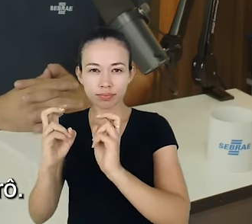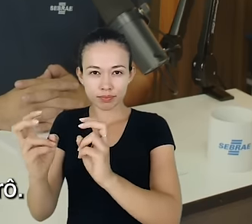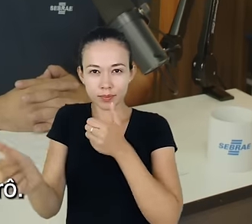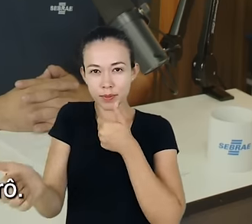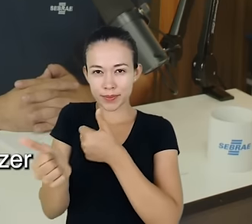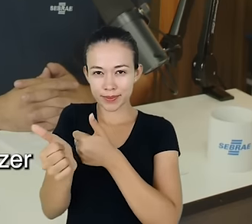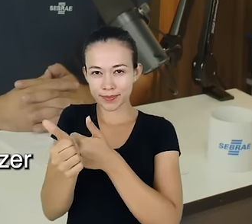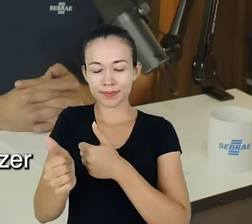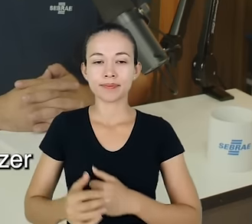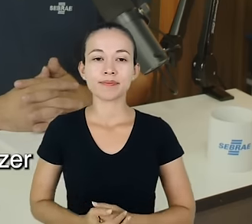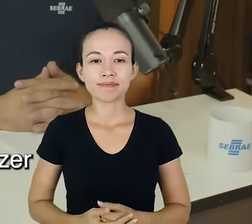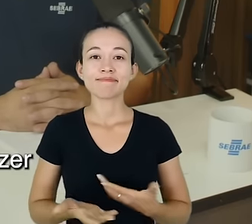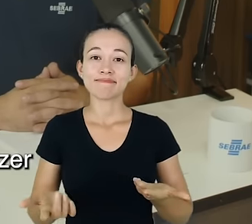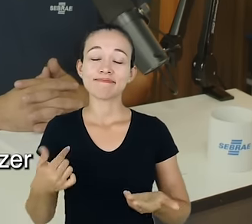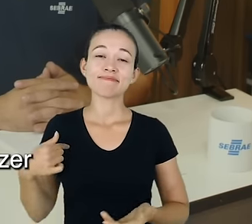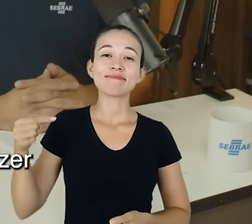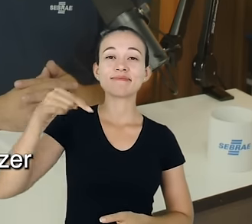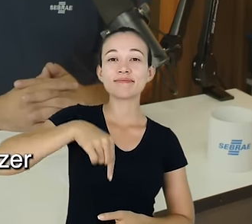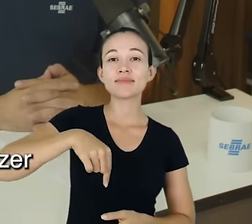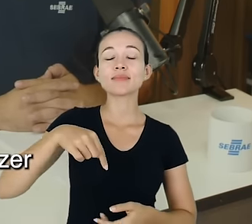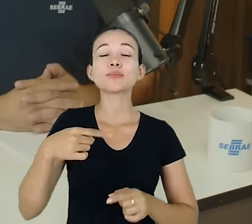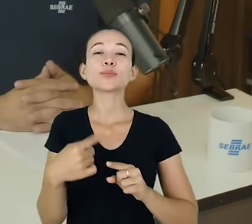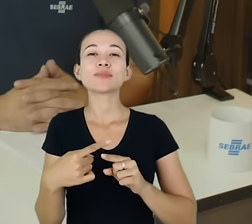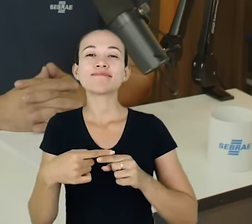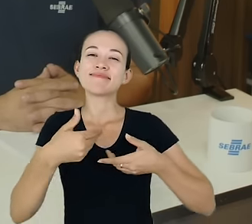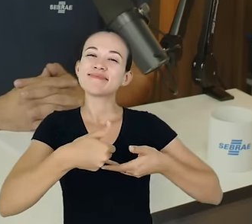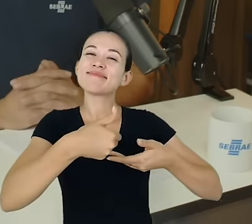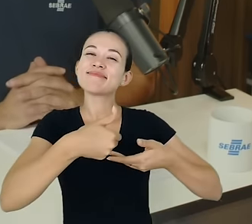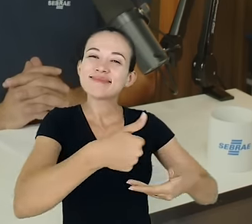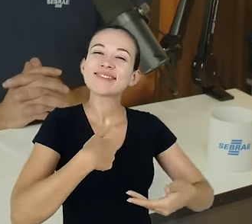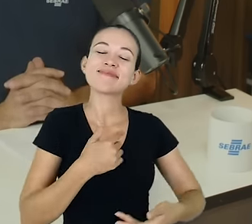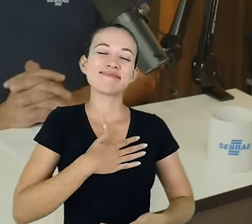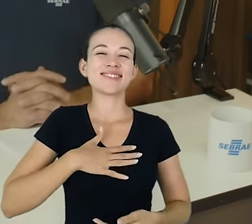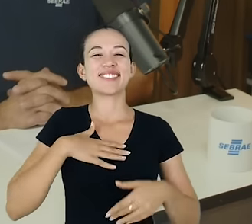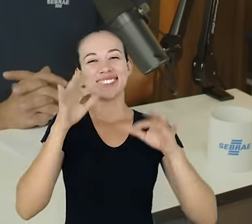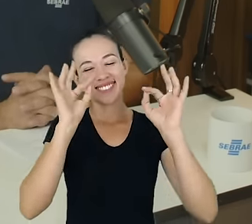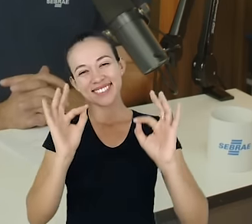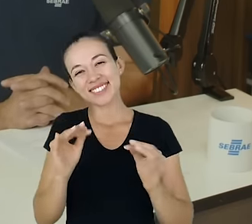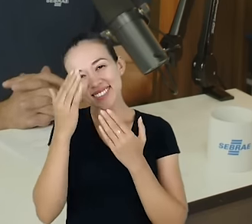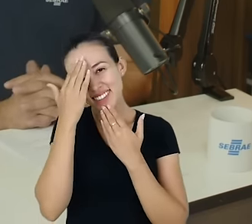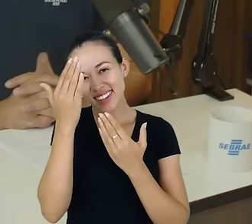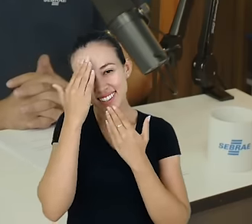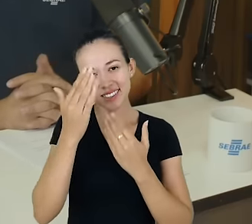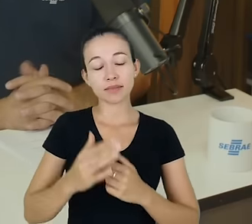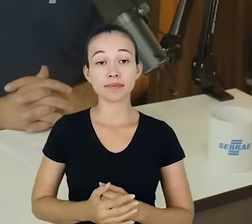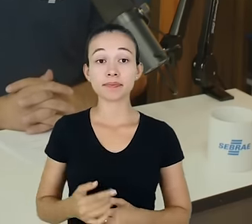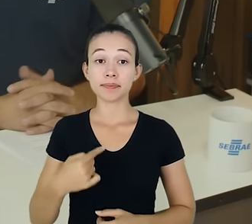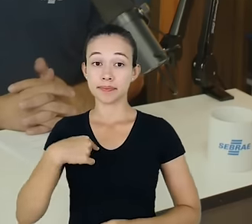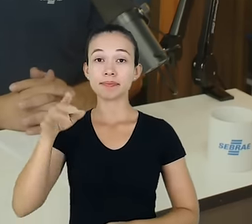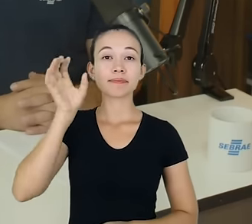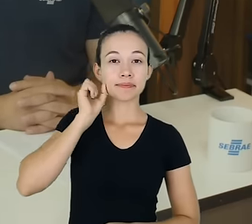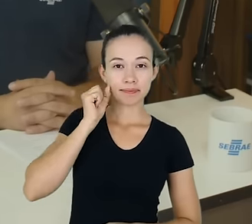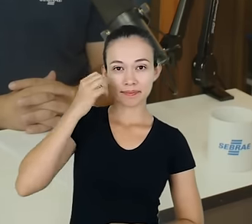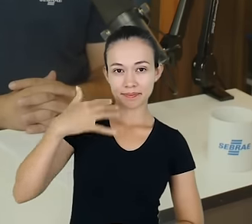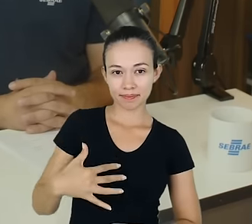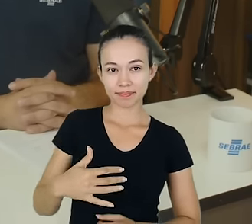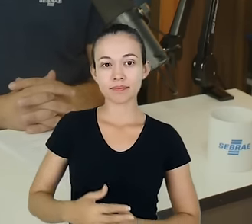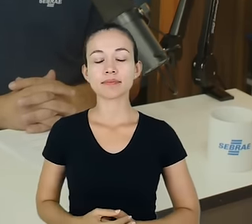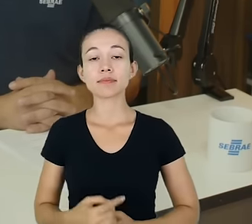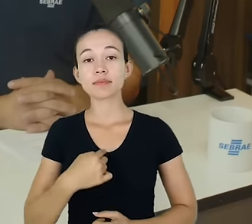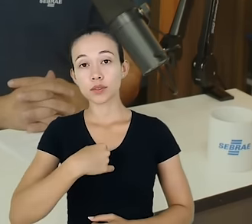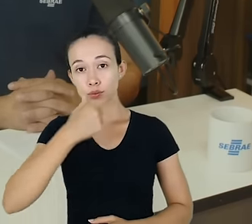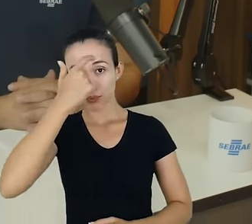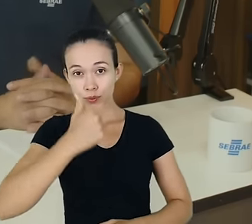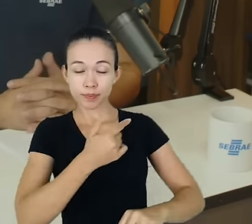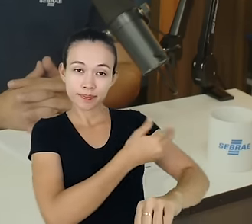eh estou aqui hoje fui convidada para fazer parte tô muito feliz pelo convite muito obrigada vou fazer minha autodescrição eu